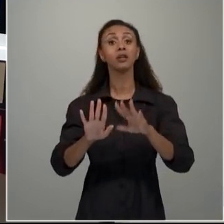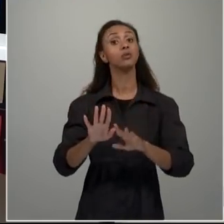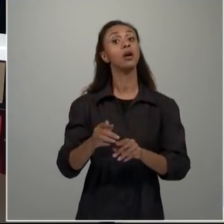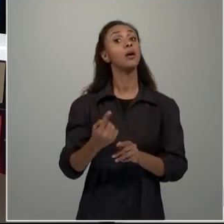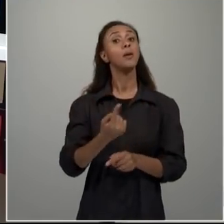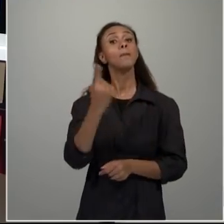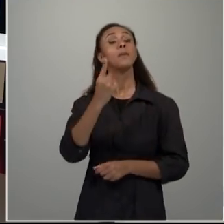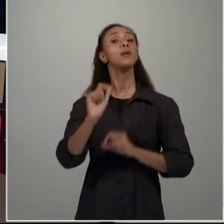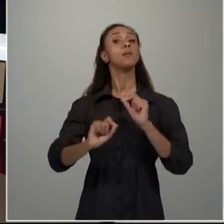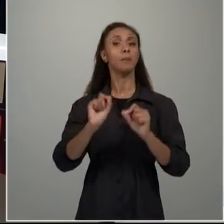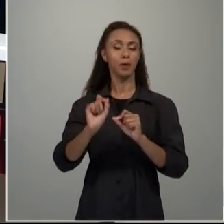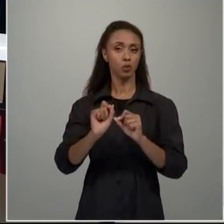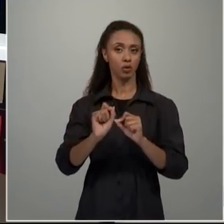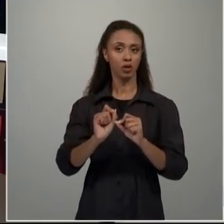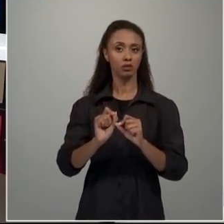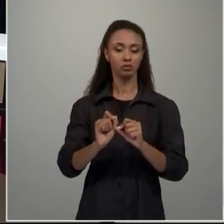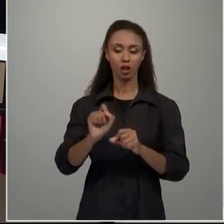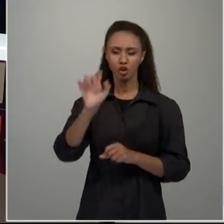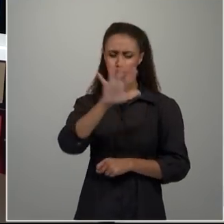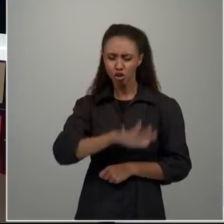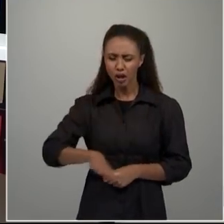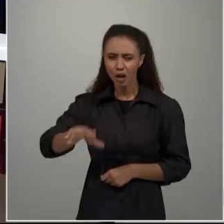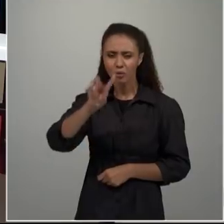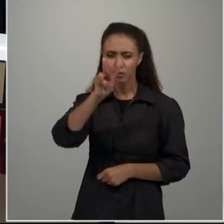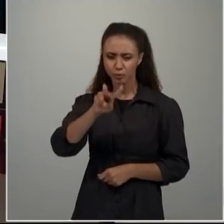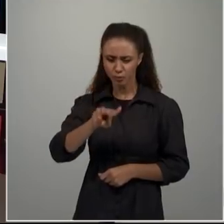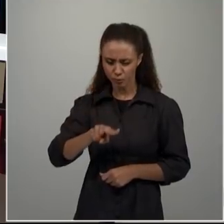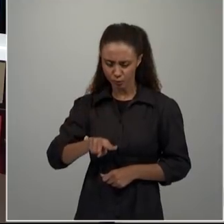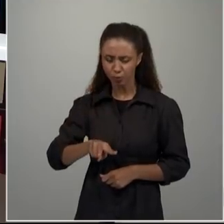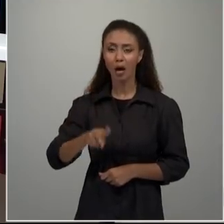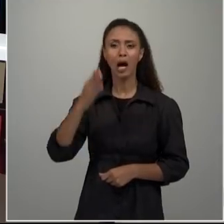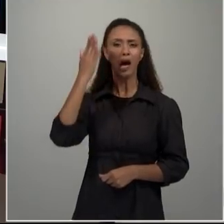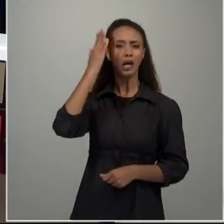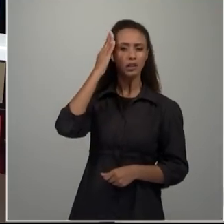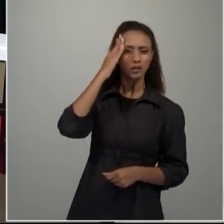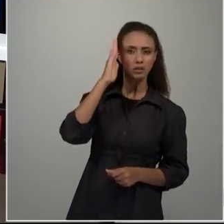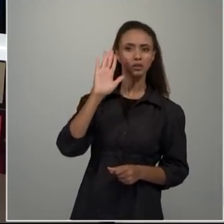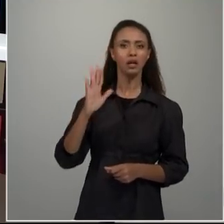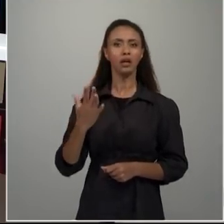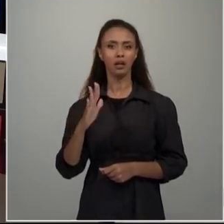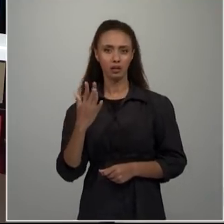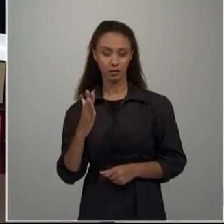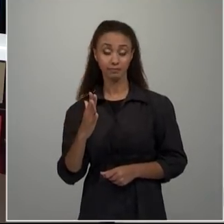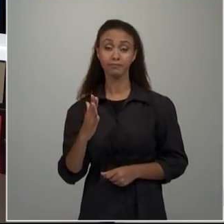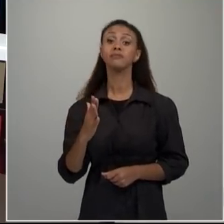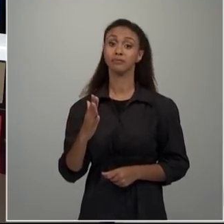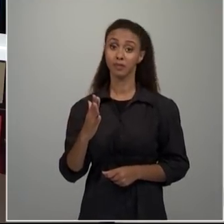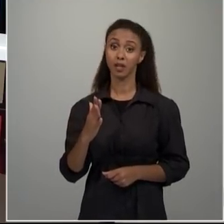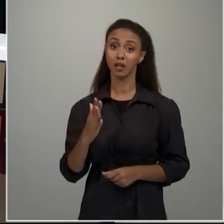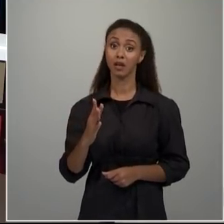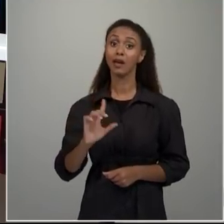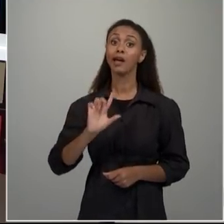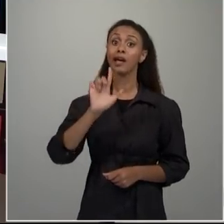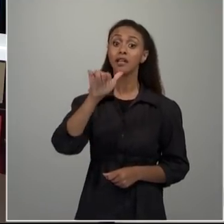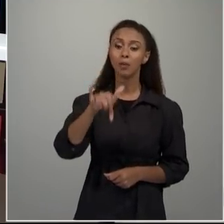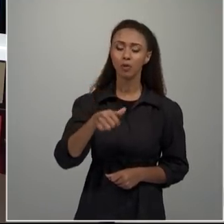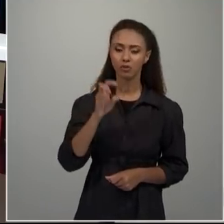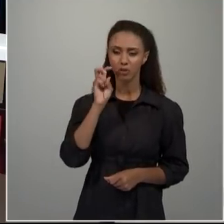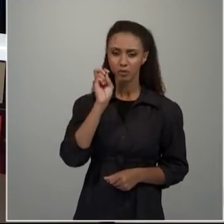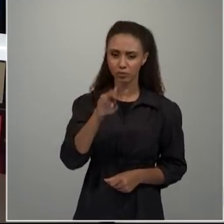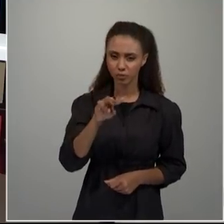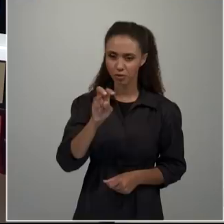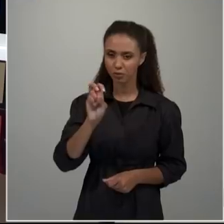olhar para tudo entender o que está acontecendo aí é um dos pontos principais que foi aquilo que eu falei eu vou batendo